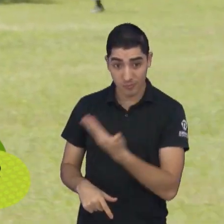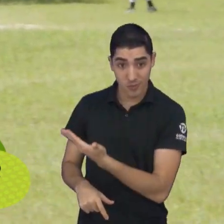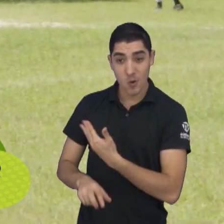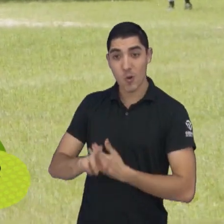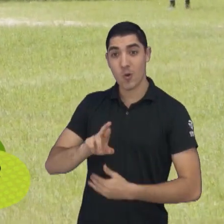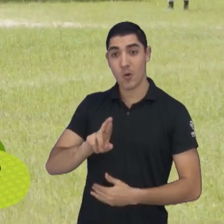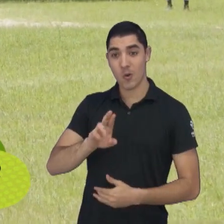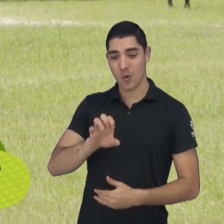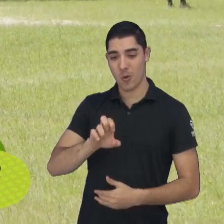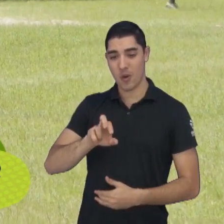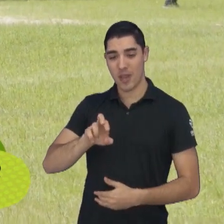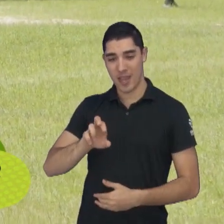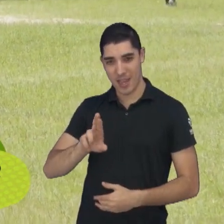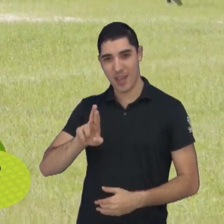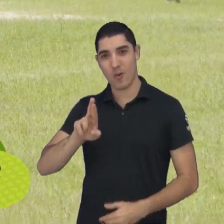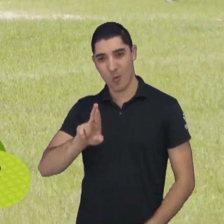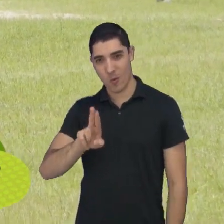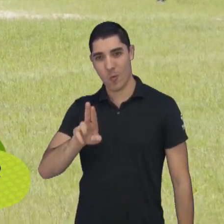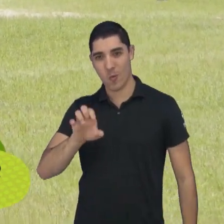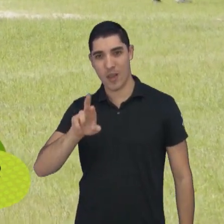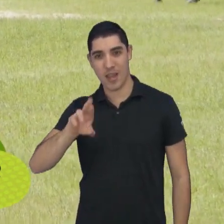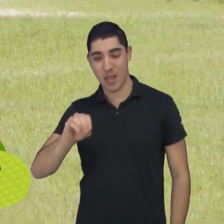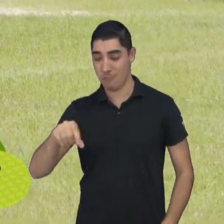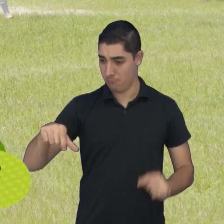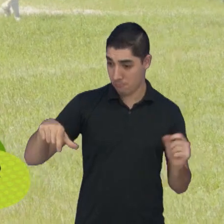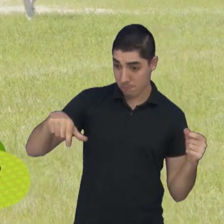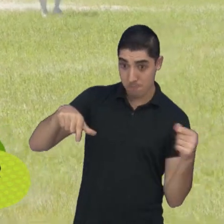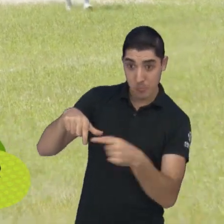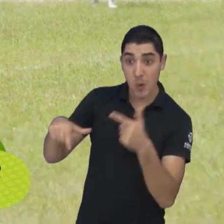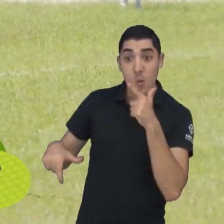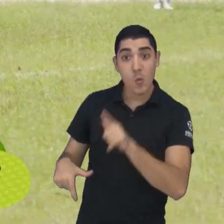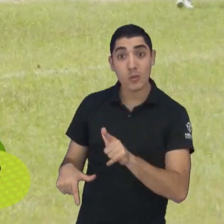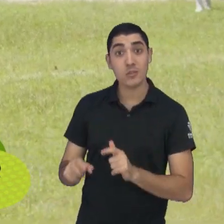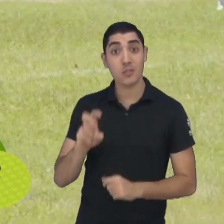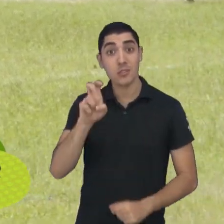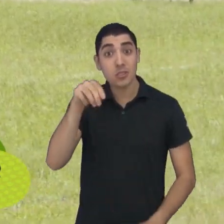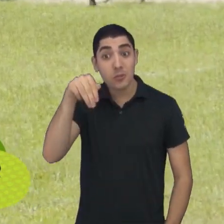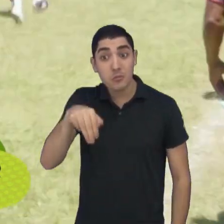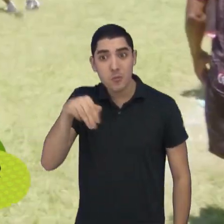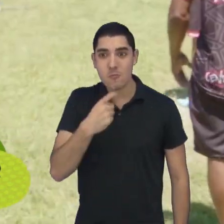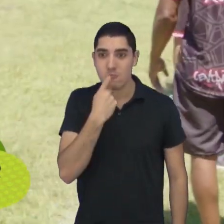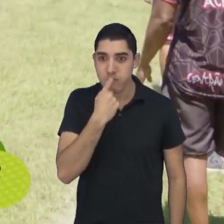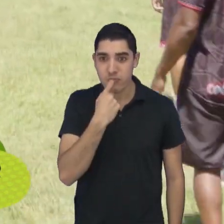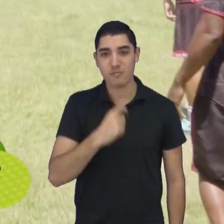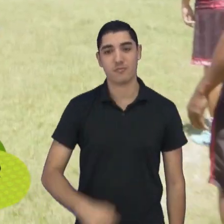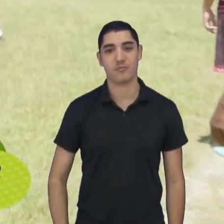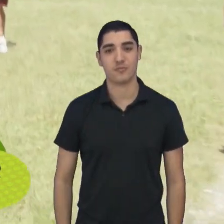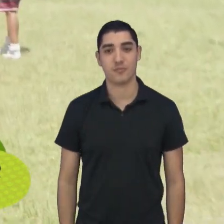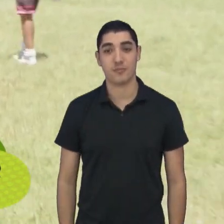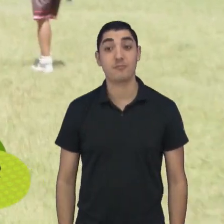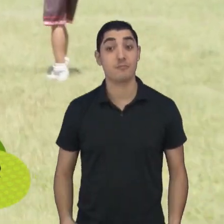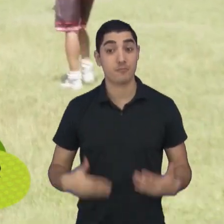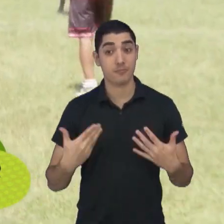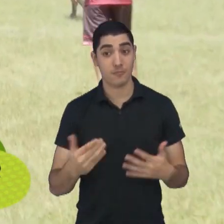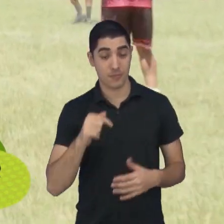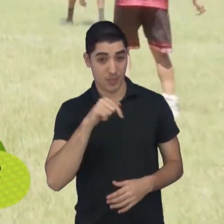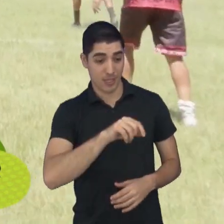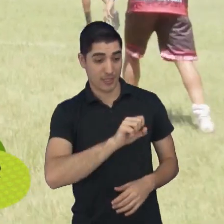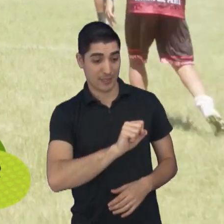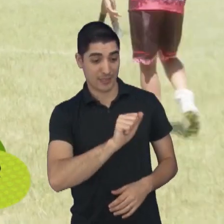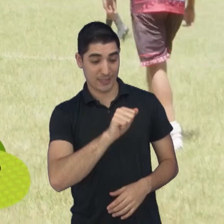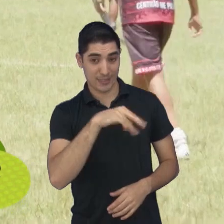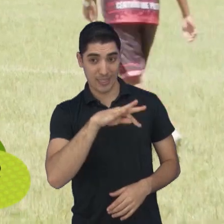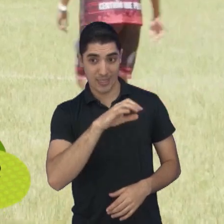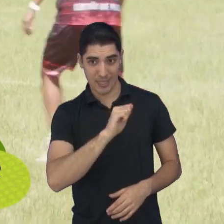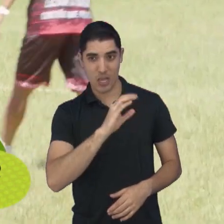Ruero guardou o primeiro da partida, logo aos 5 minutos de jogo. A primeira chegada do Santa Cruz